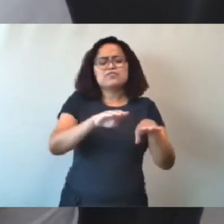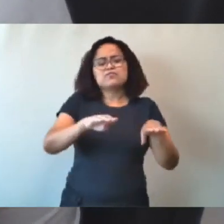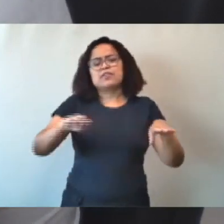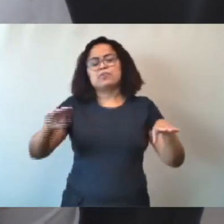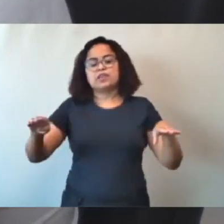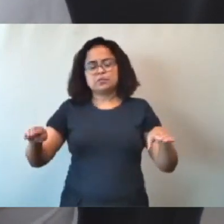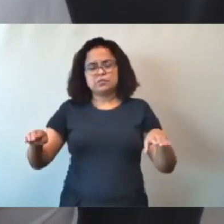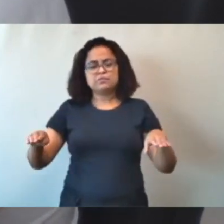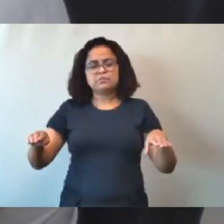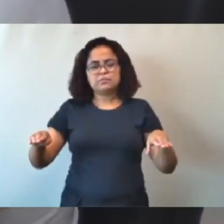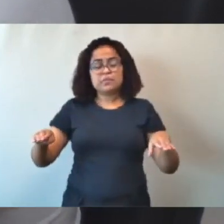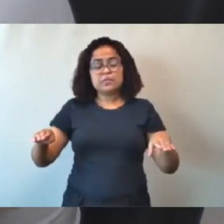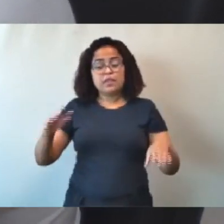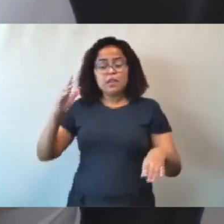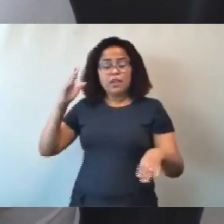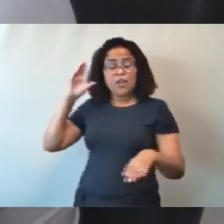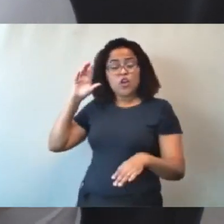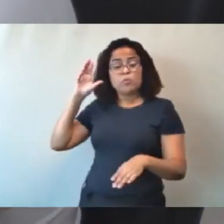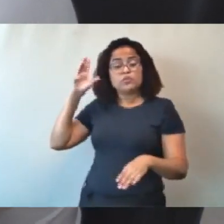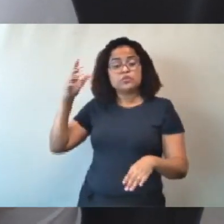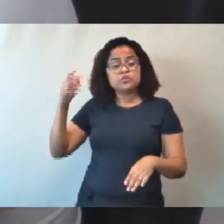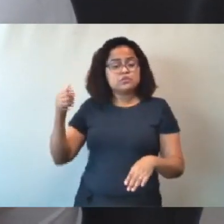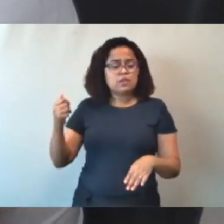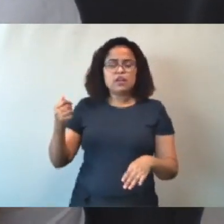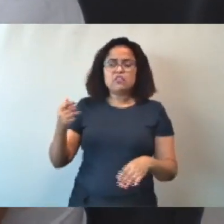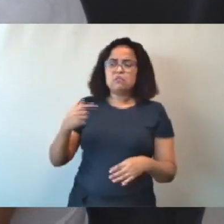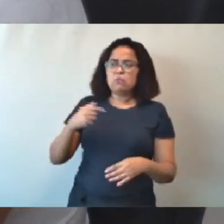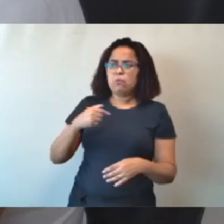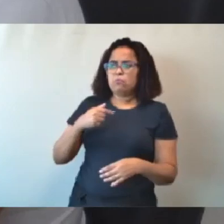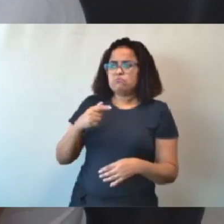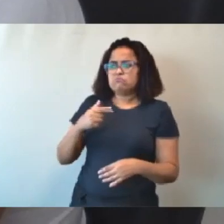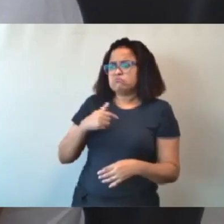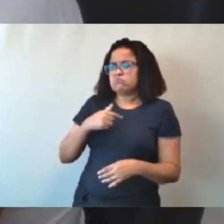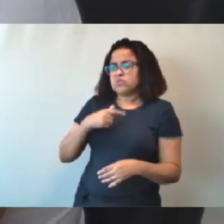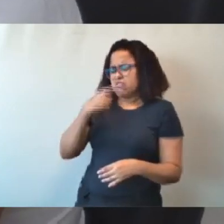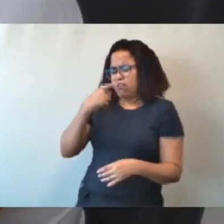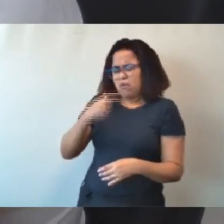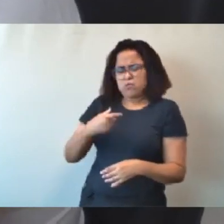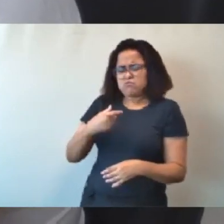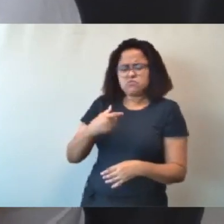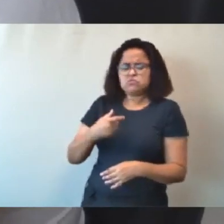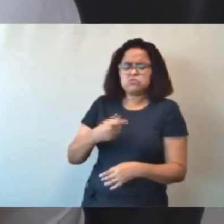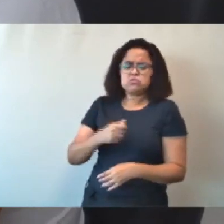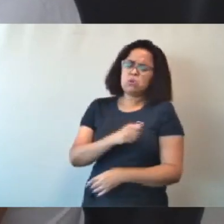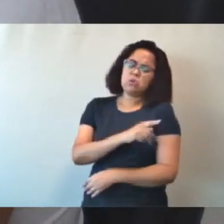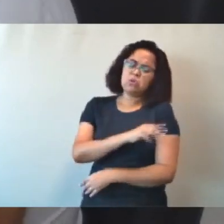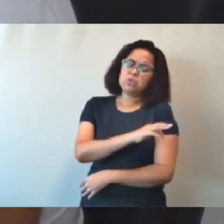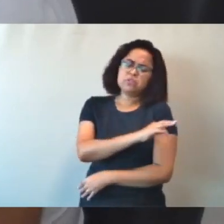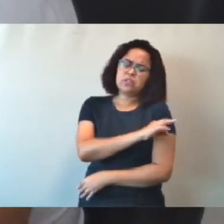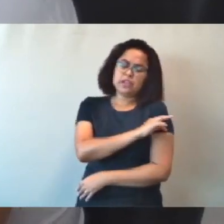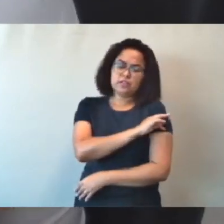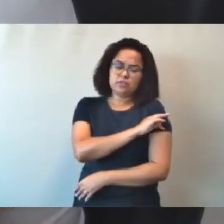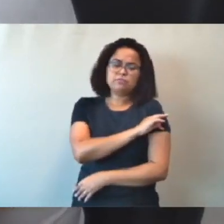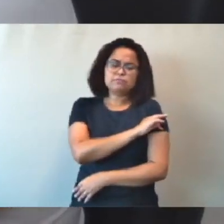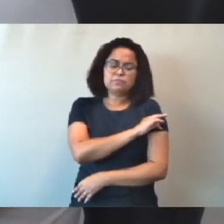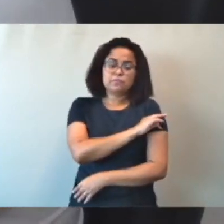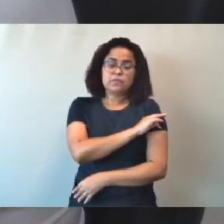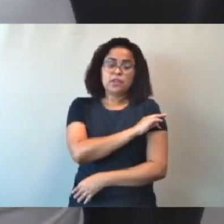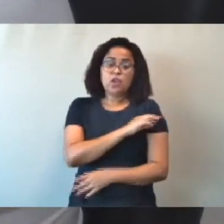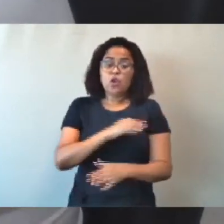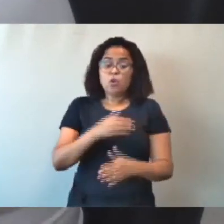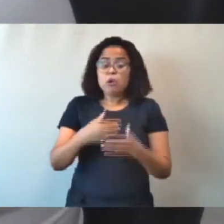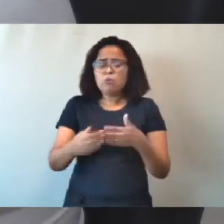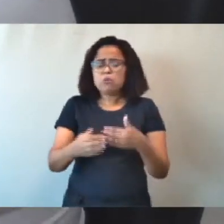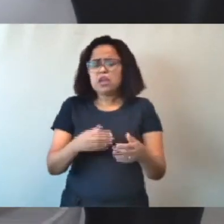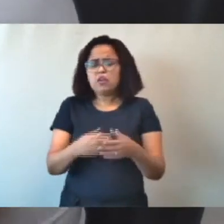que eu não sou técnico nessa área, mas qualquer um que viver a Abílio Machado o dia inteiro vai ver o que é isso. E nós não temos trânsito de Abílio